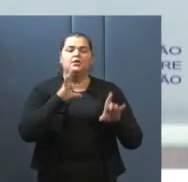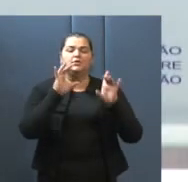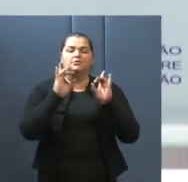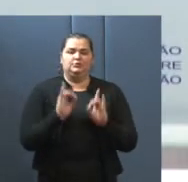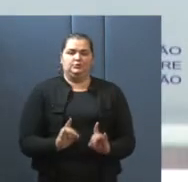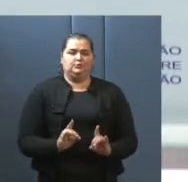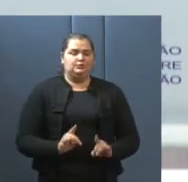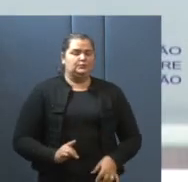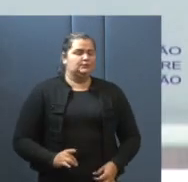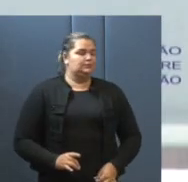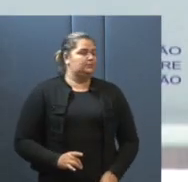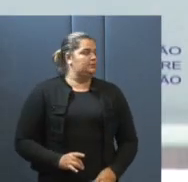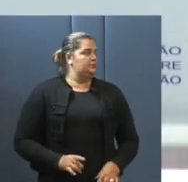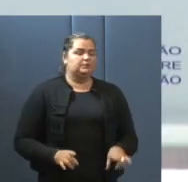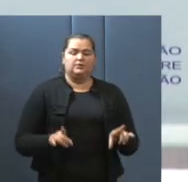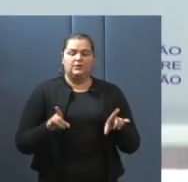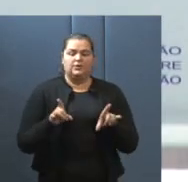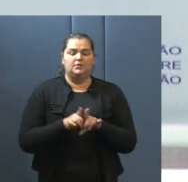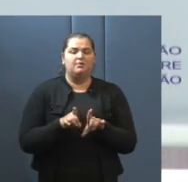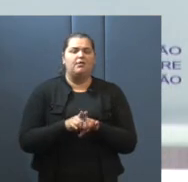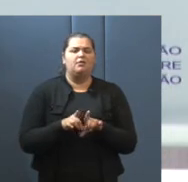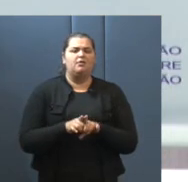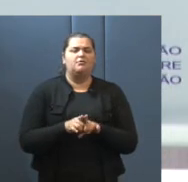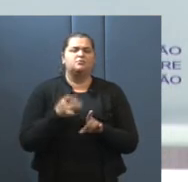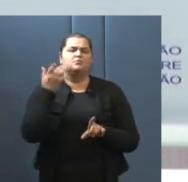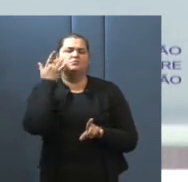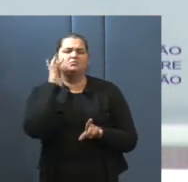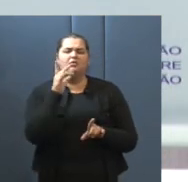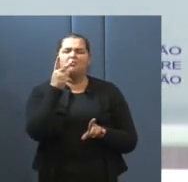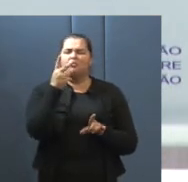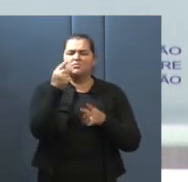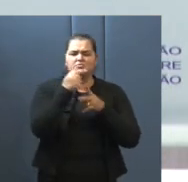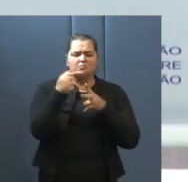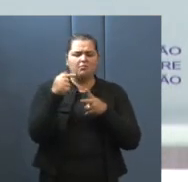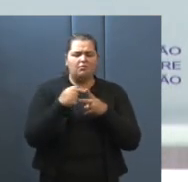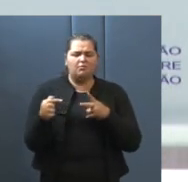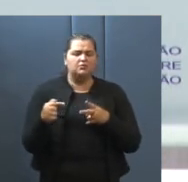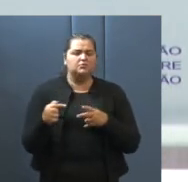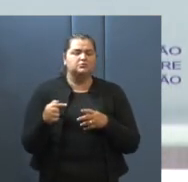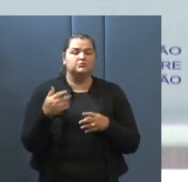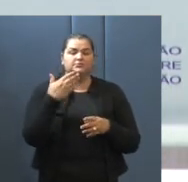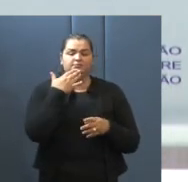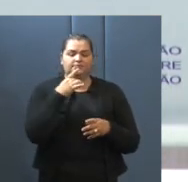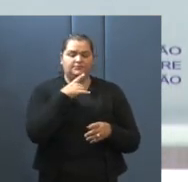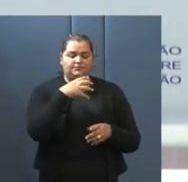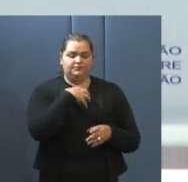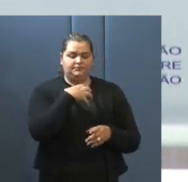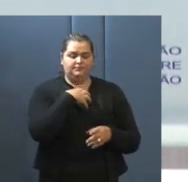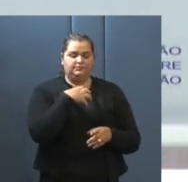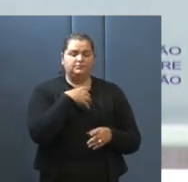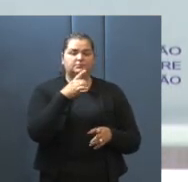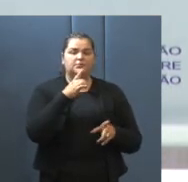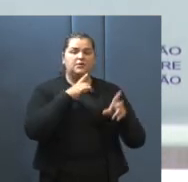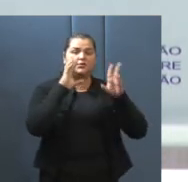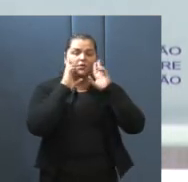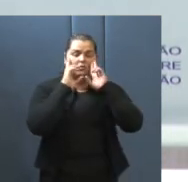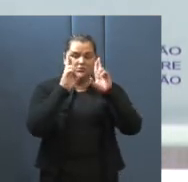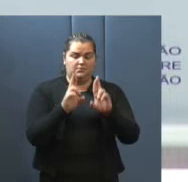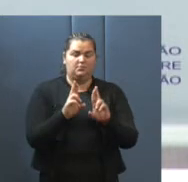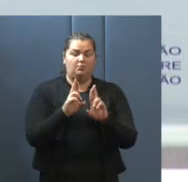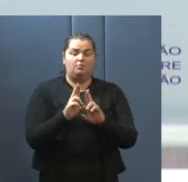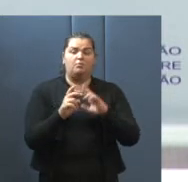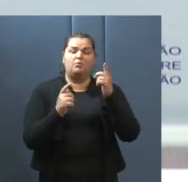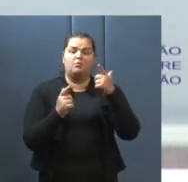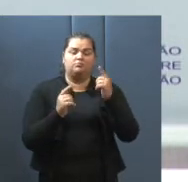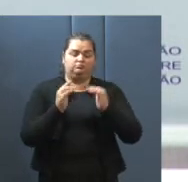gente teve, inclusive, coisa de 2 semanas, a necessidade de manifestação a esse respeito, sem um